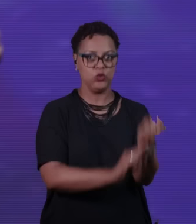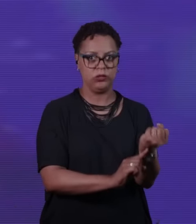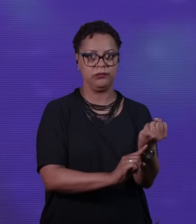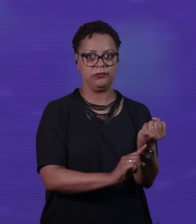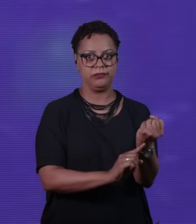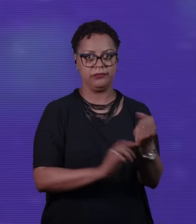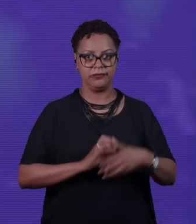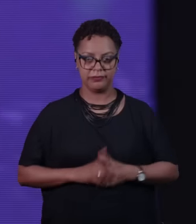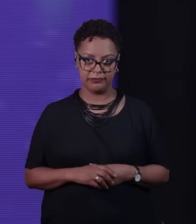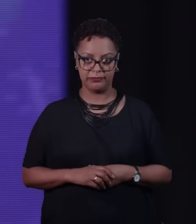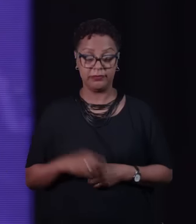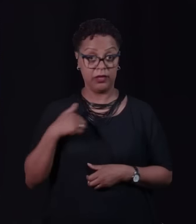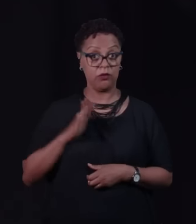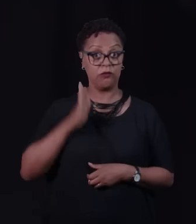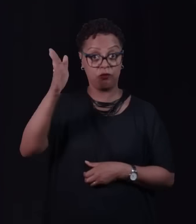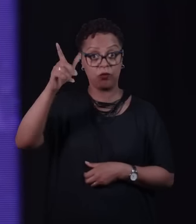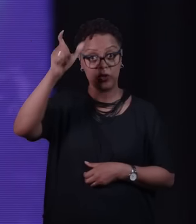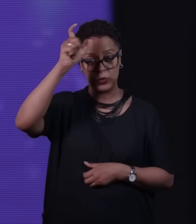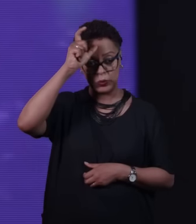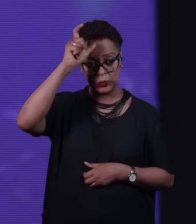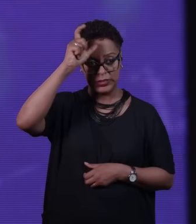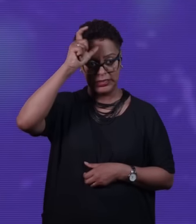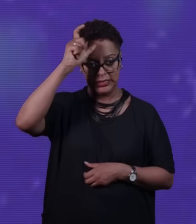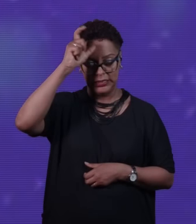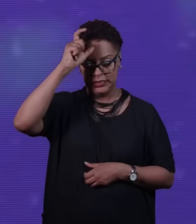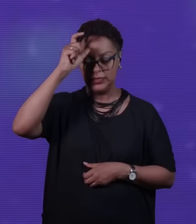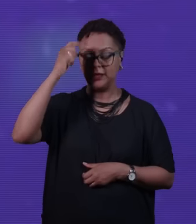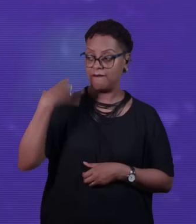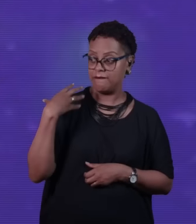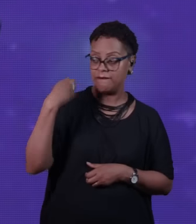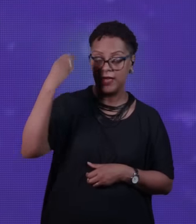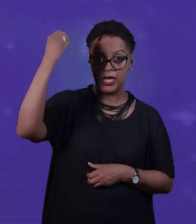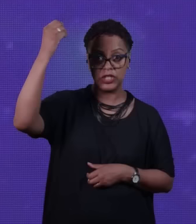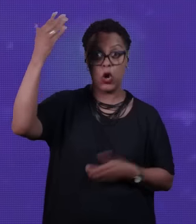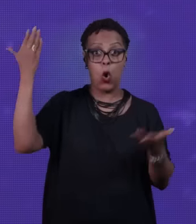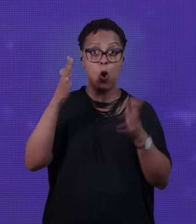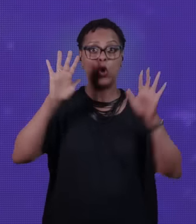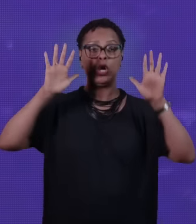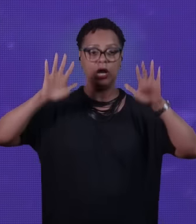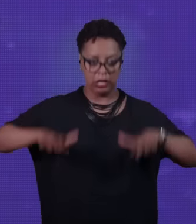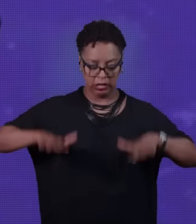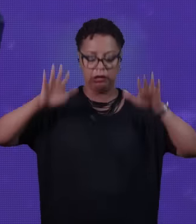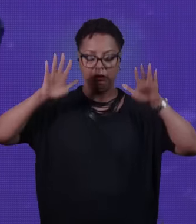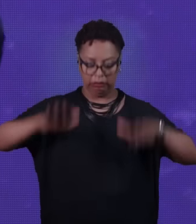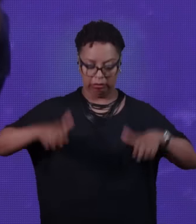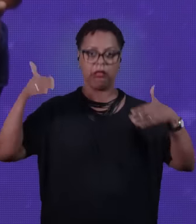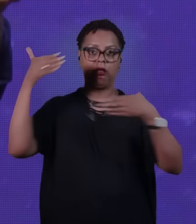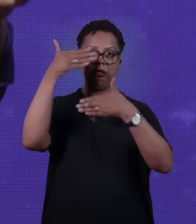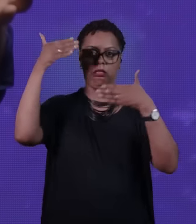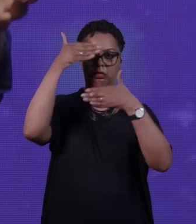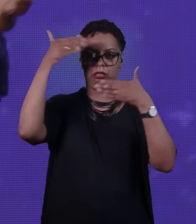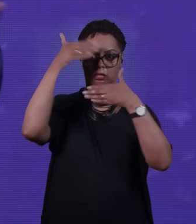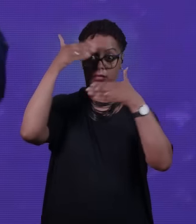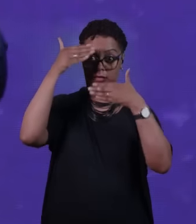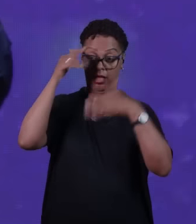igrejas, a Turquia hoje é um país muçulmano. E o que existe lá